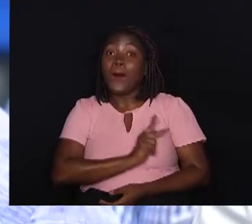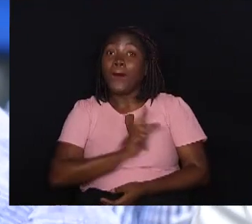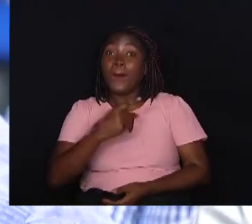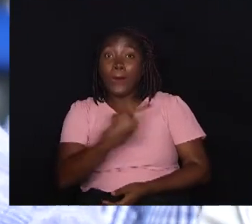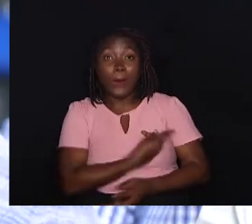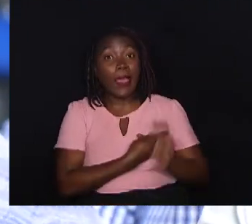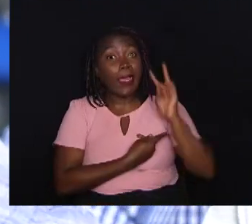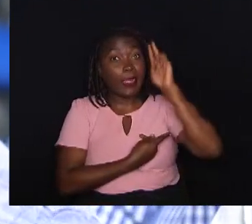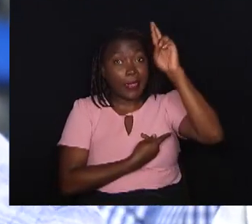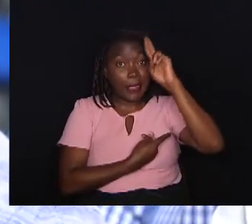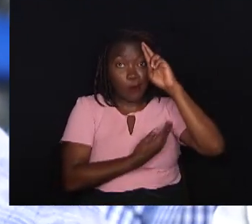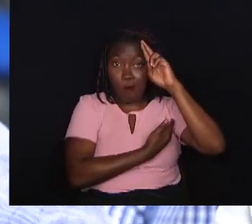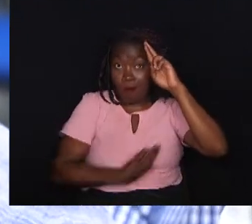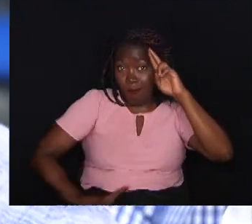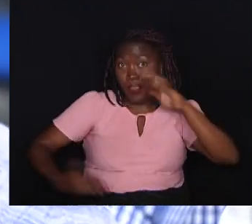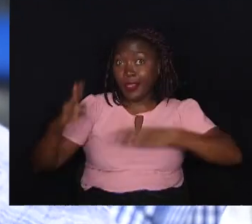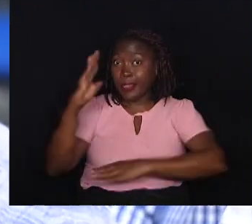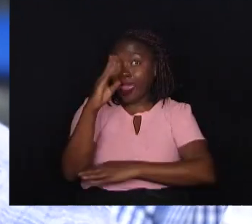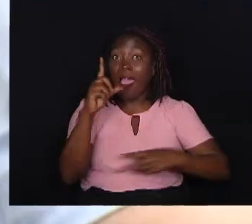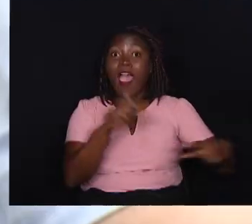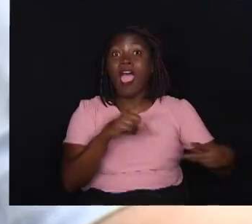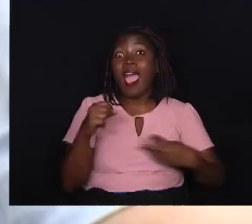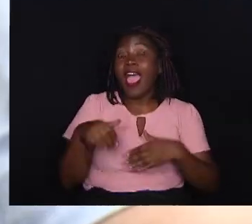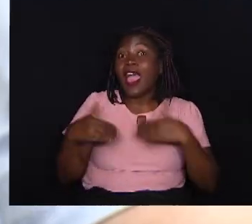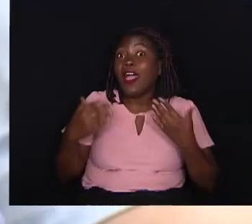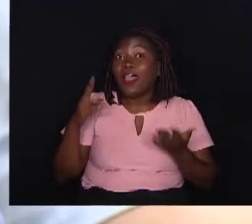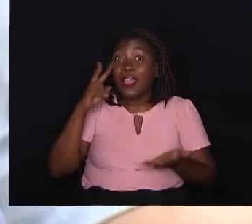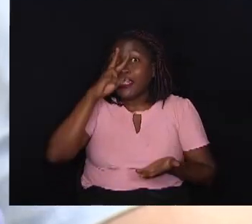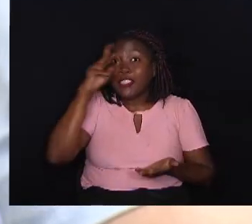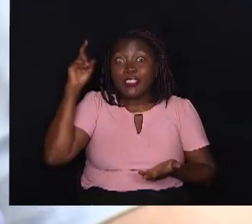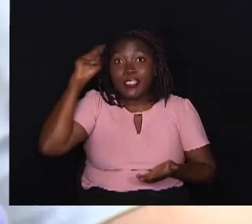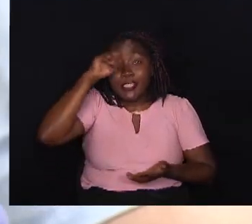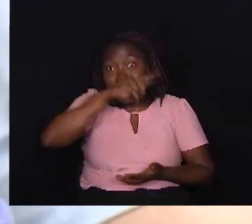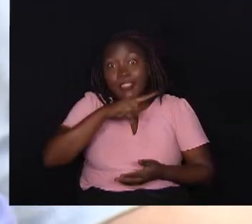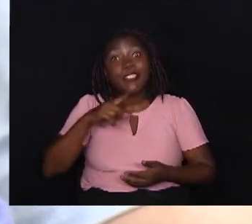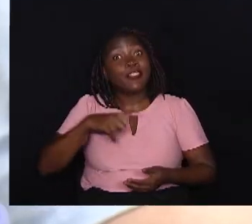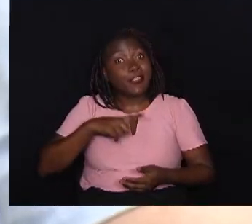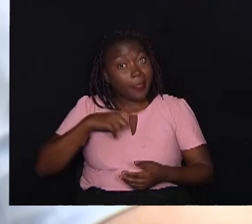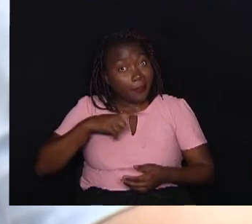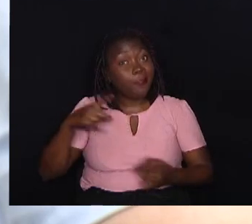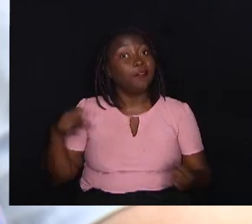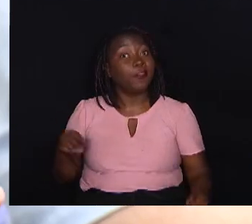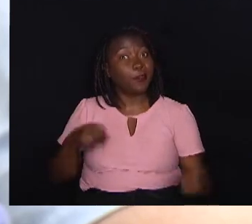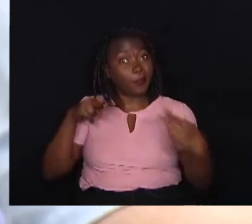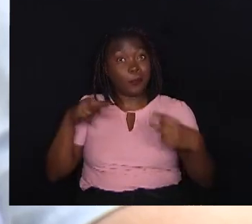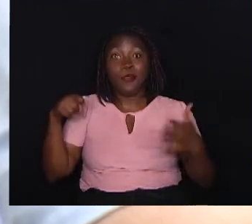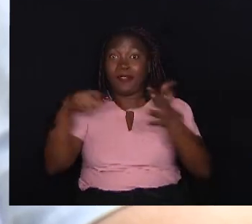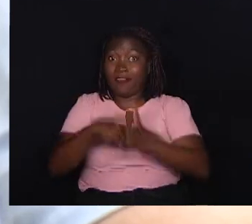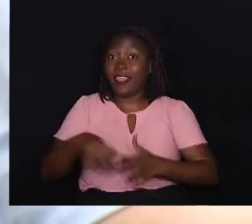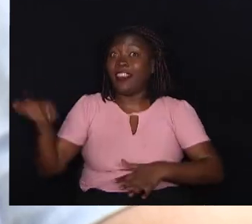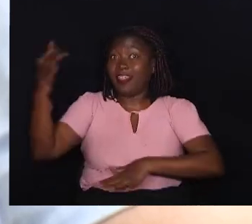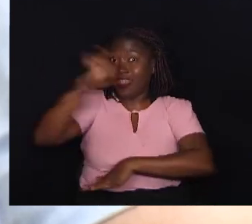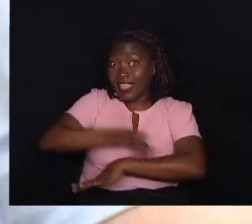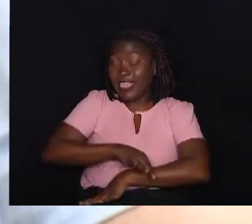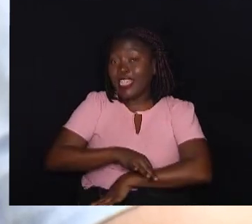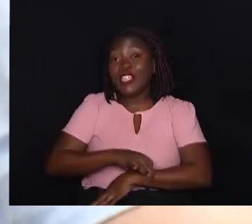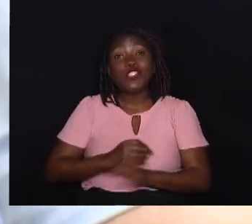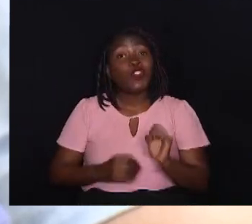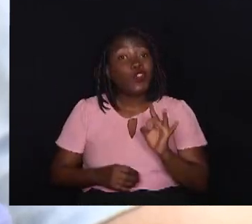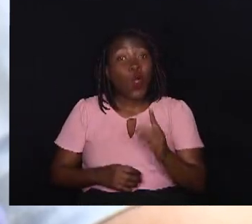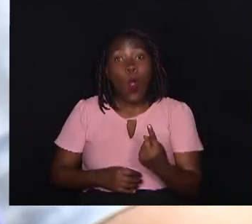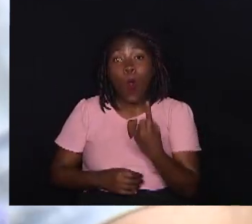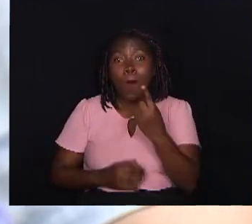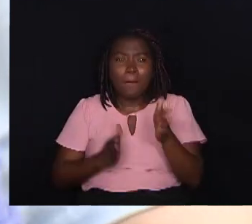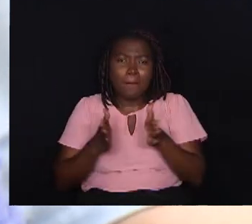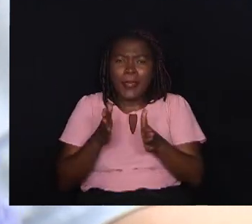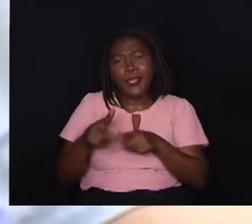Haddad, líder de governo na Câmara, destaca o grande desafio que Campinas tem no enfrentamento da dengue. Nós só tivemos um